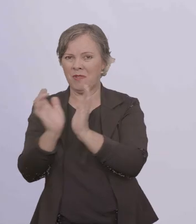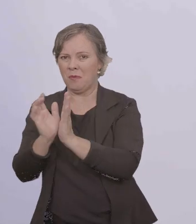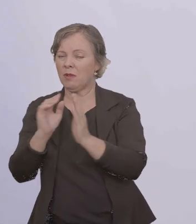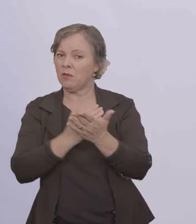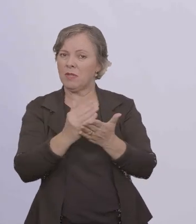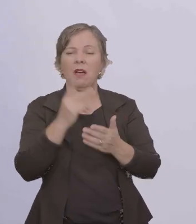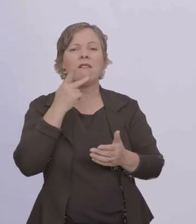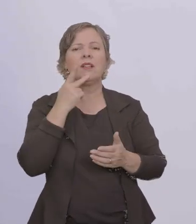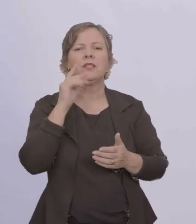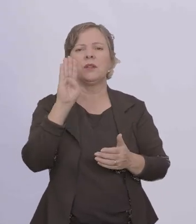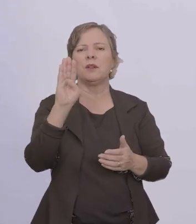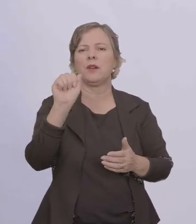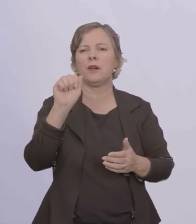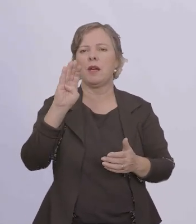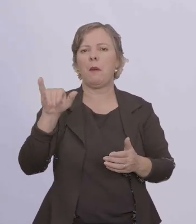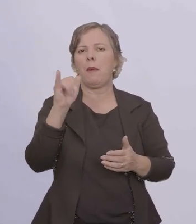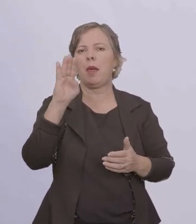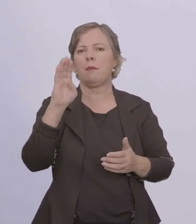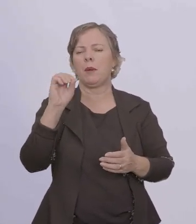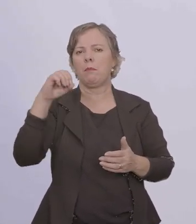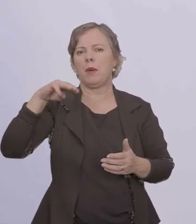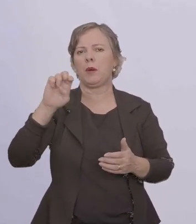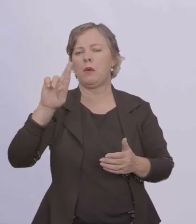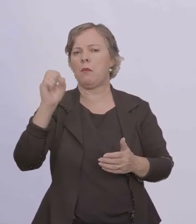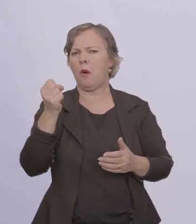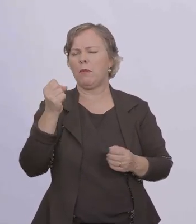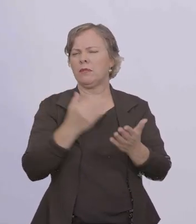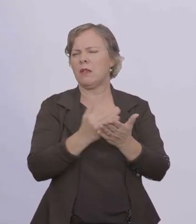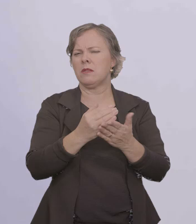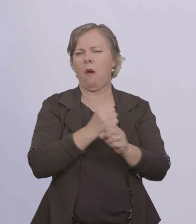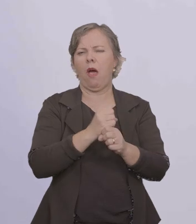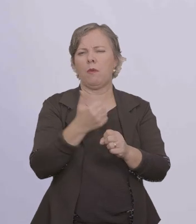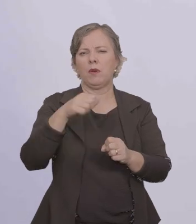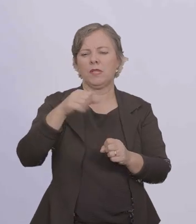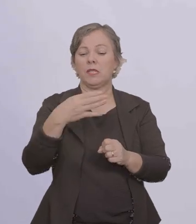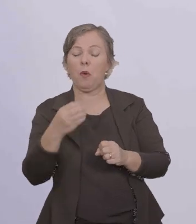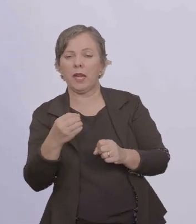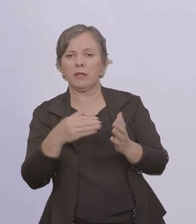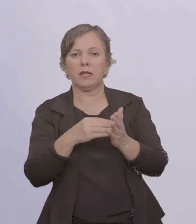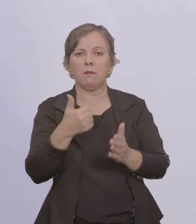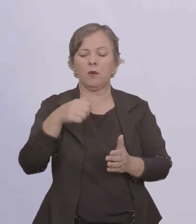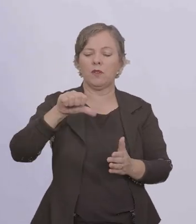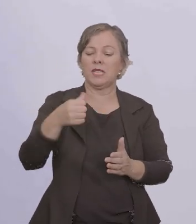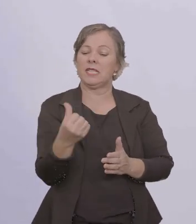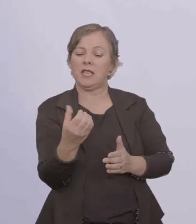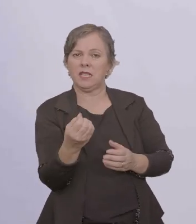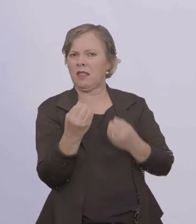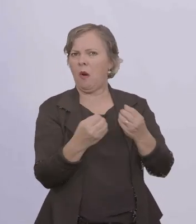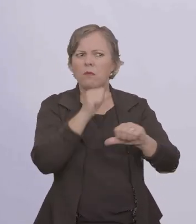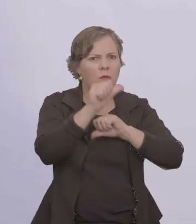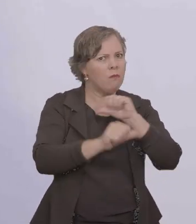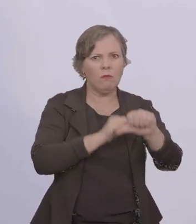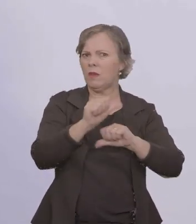Baby Boomer, por exemplo, que são pessoas nascidas ali entre os anos 40 e 60, houve uma grande mudança na vida delas. Por